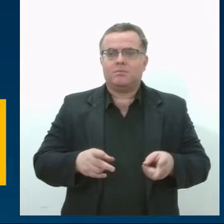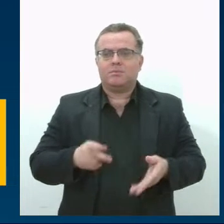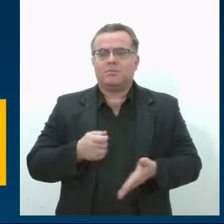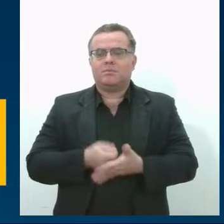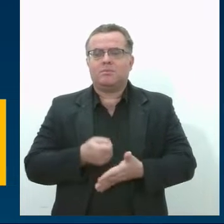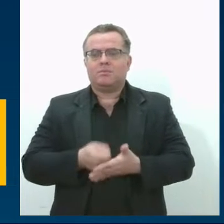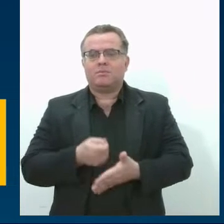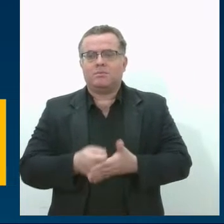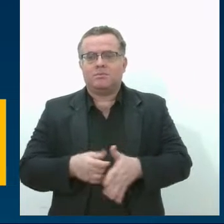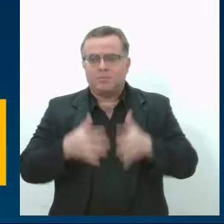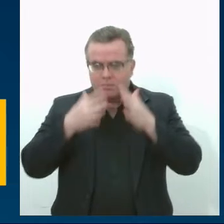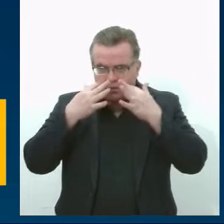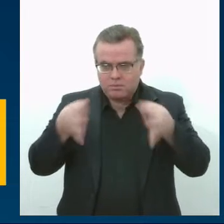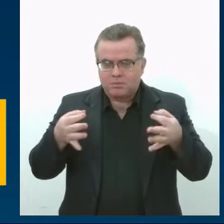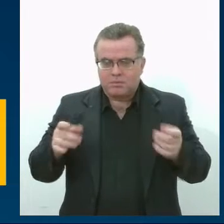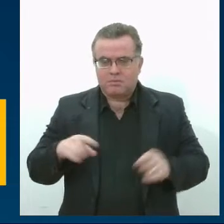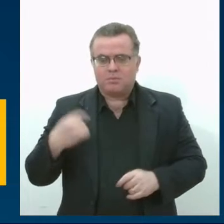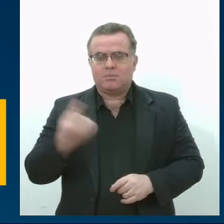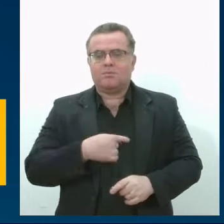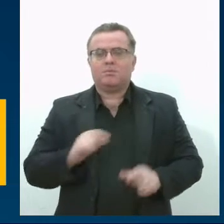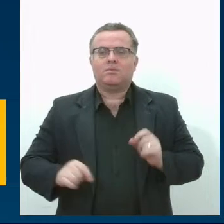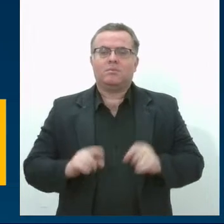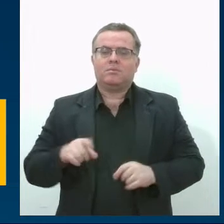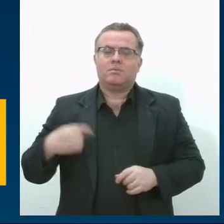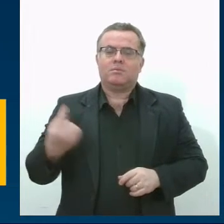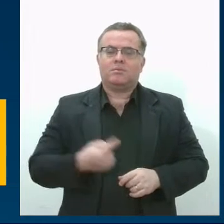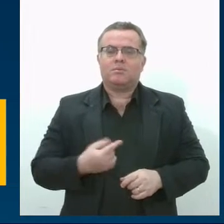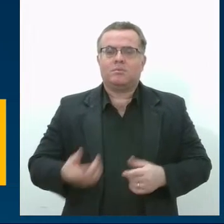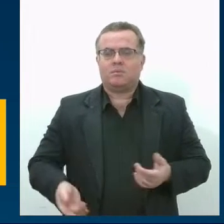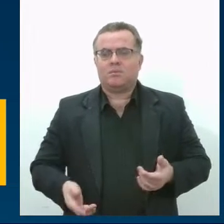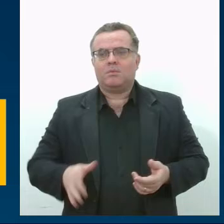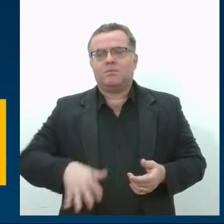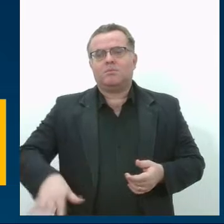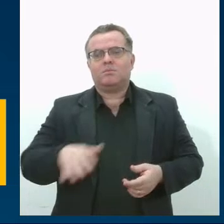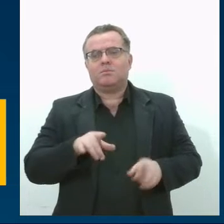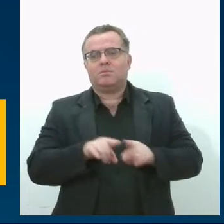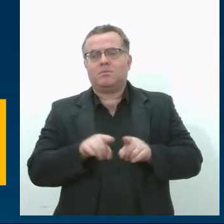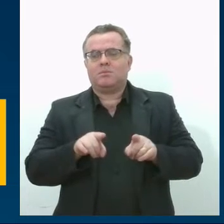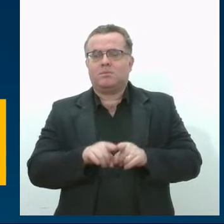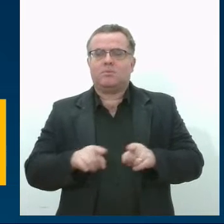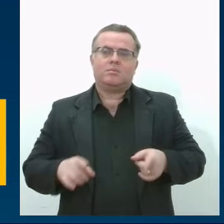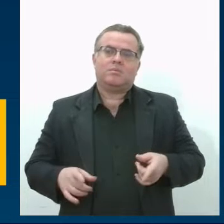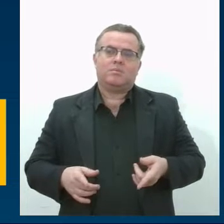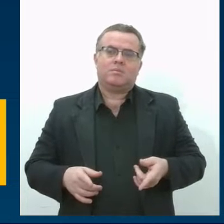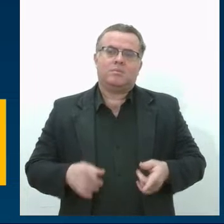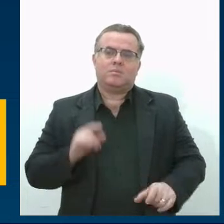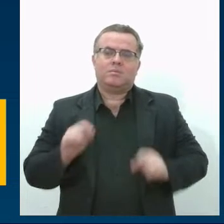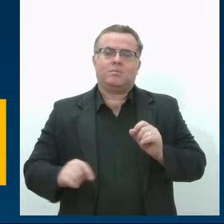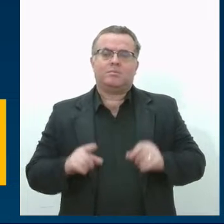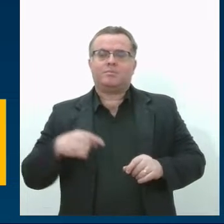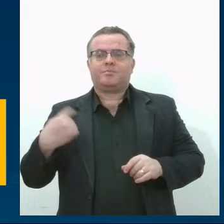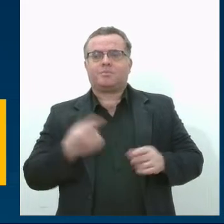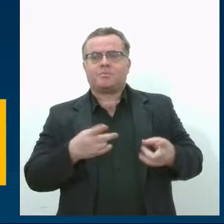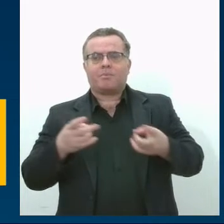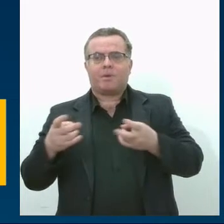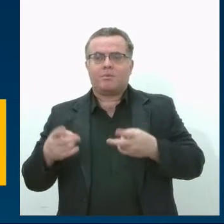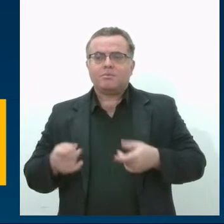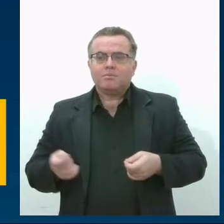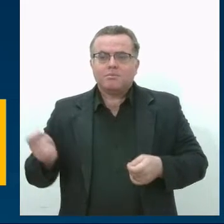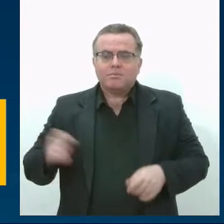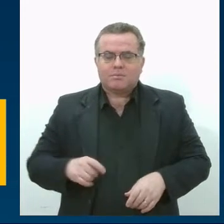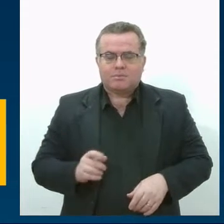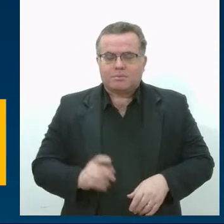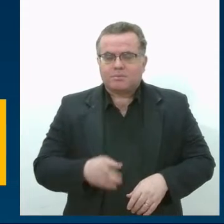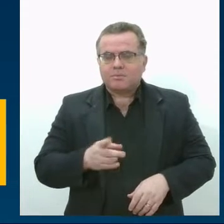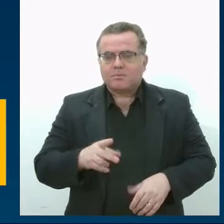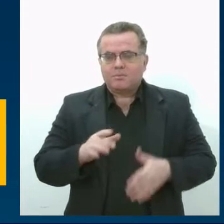atenção nossa, enquanto poder público, mas também da população, porque a gente tem percebido muitas pessoas adoecendo